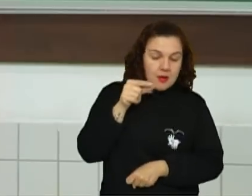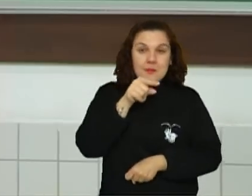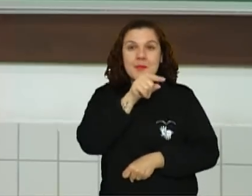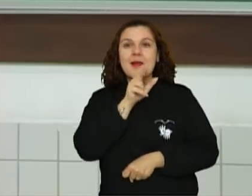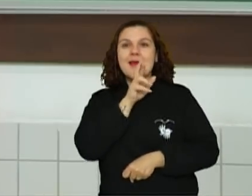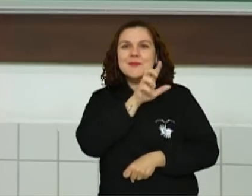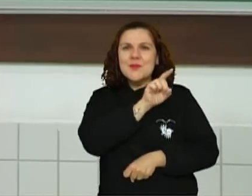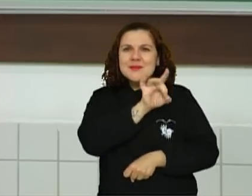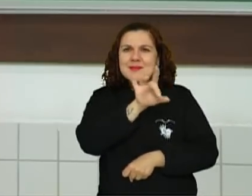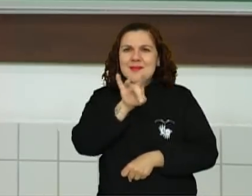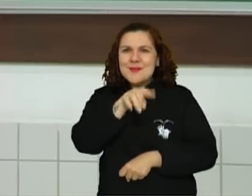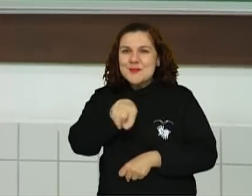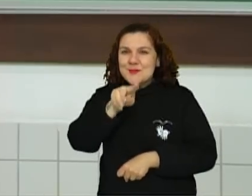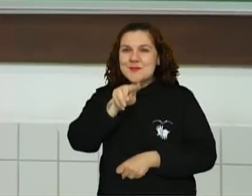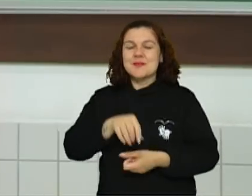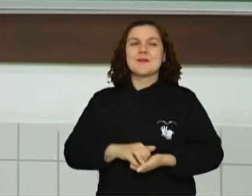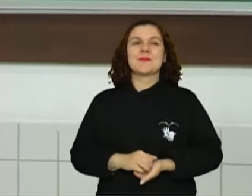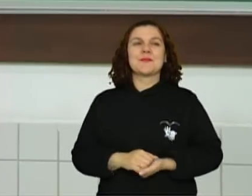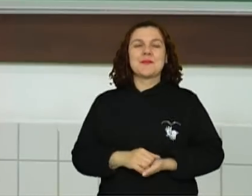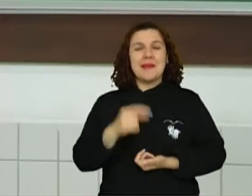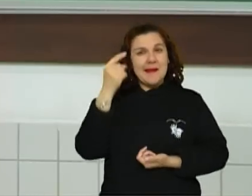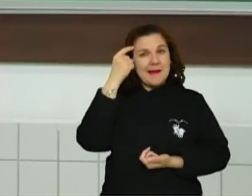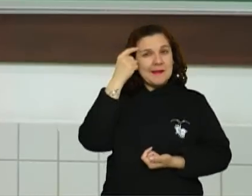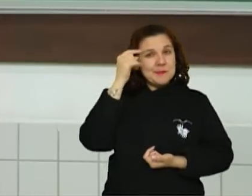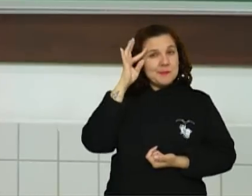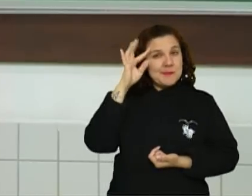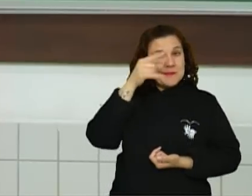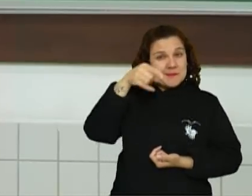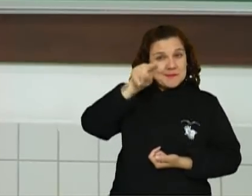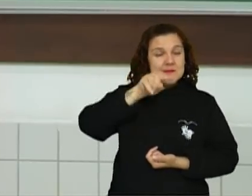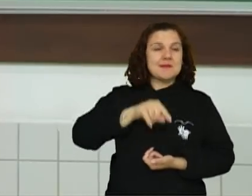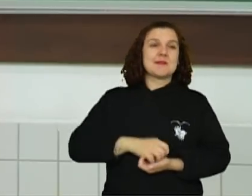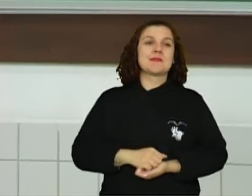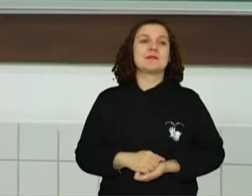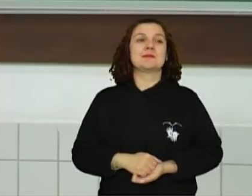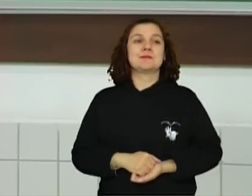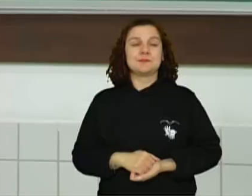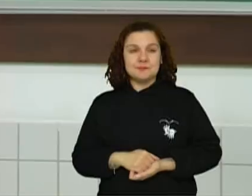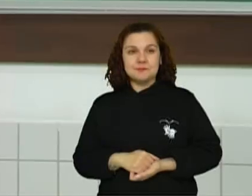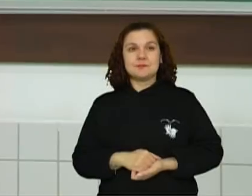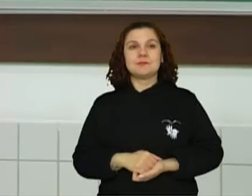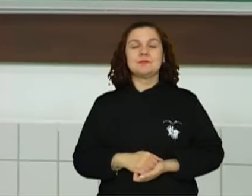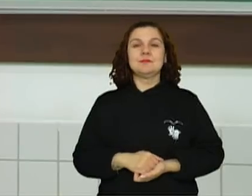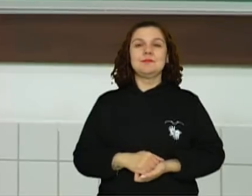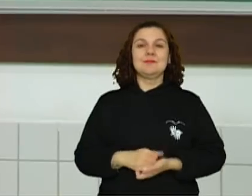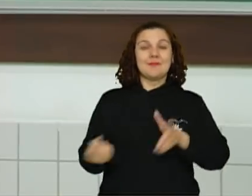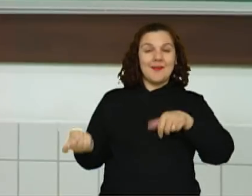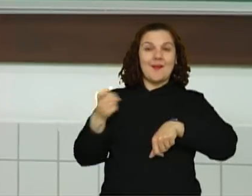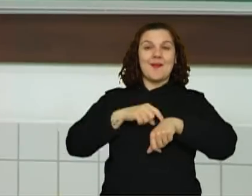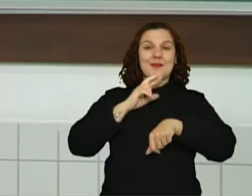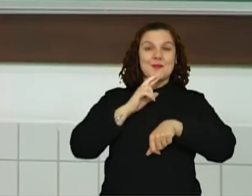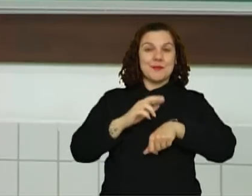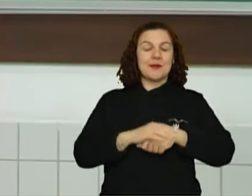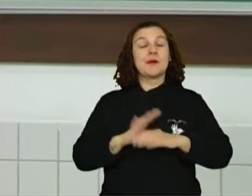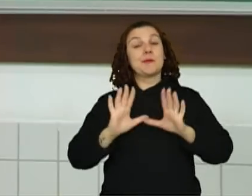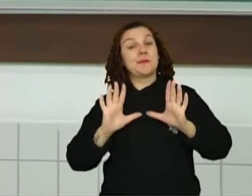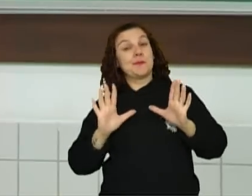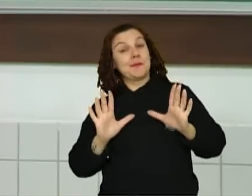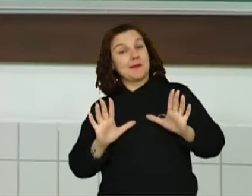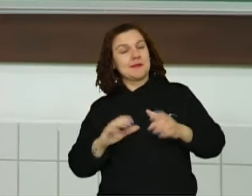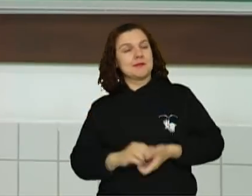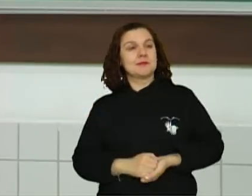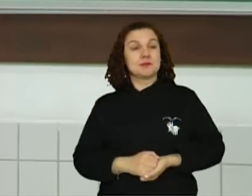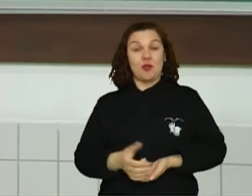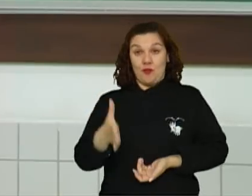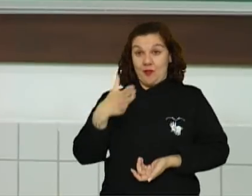cada respostazinha de vocês, cada pensamentozinho que passou na cabeça de vocês na hora de responder isso aí. Mas eu vou